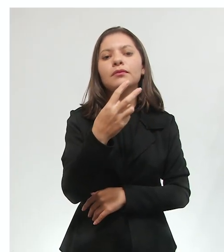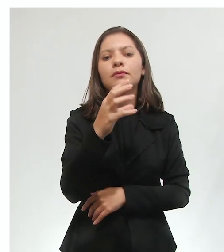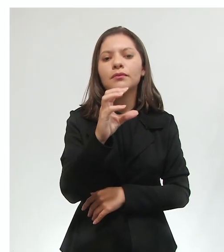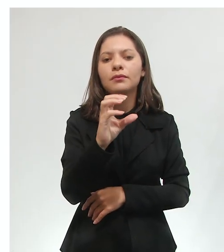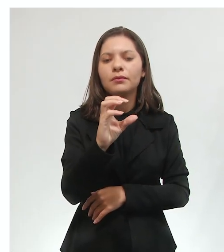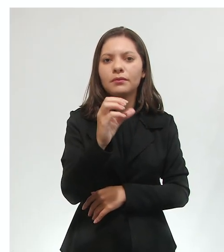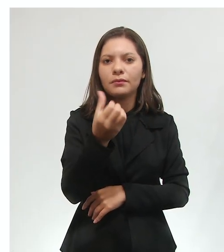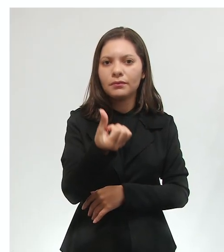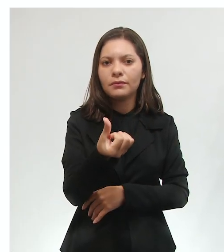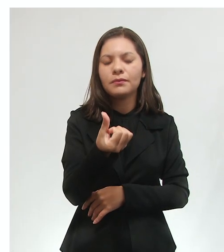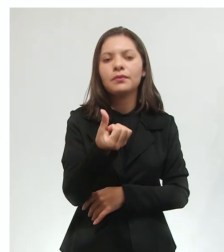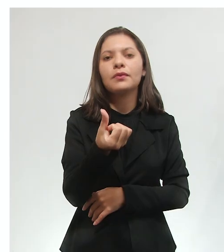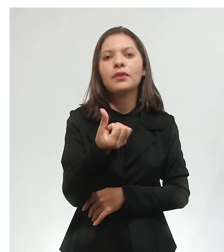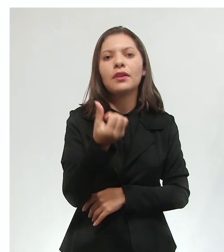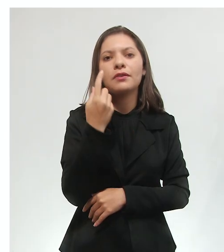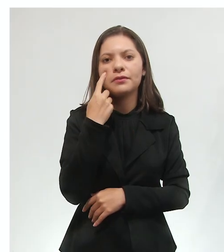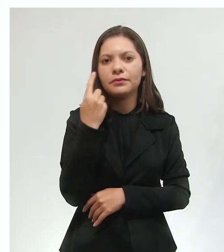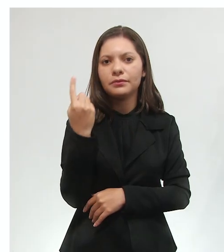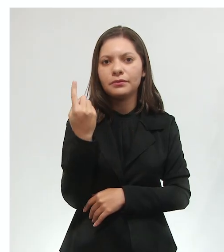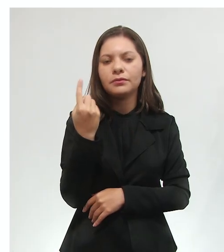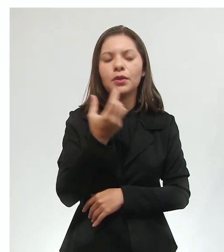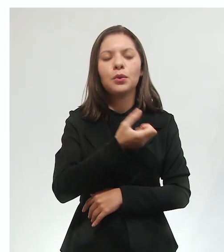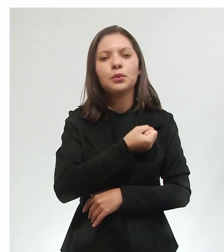436. Observem que o número